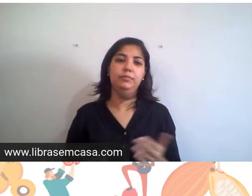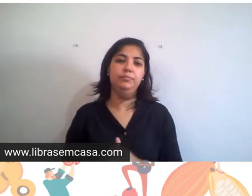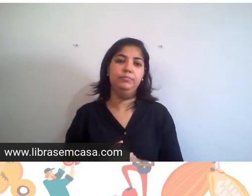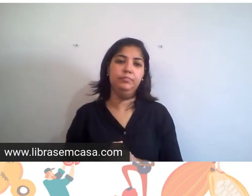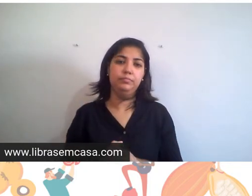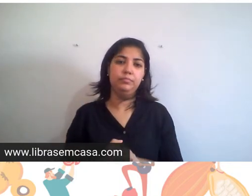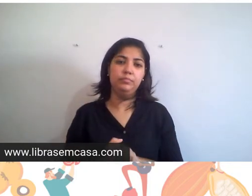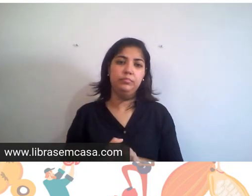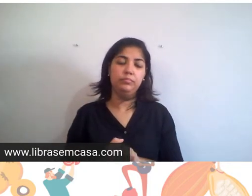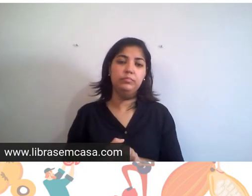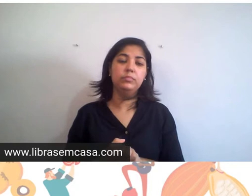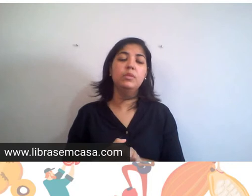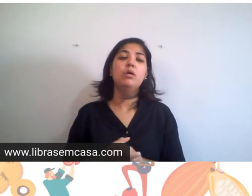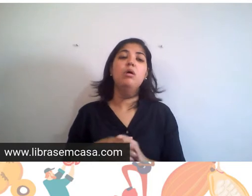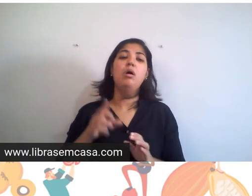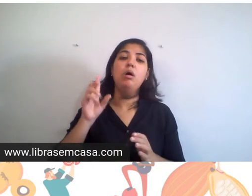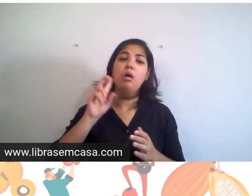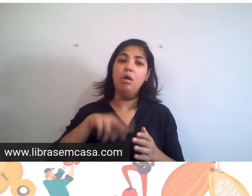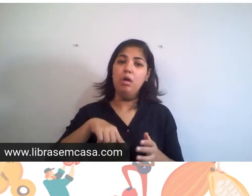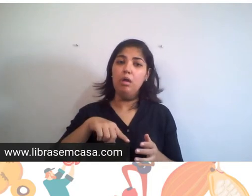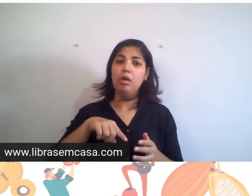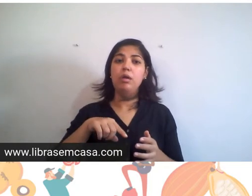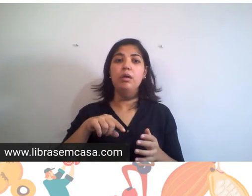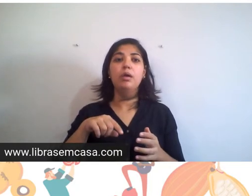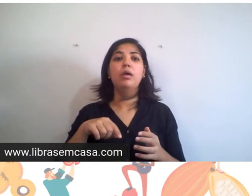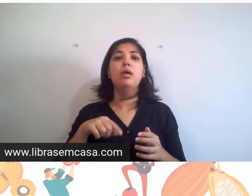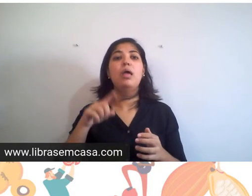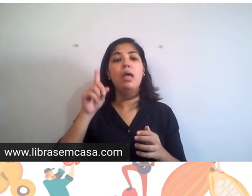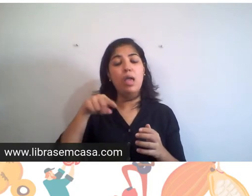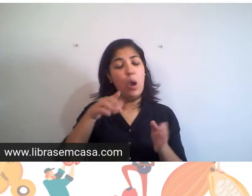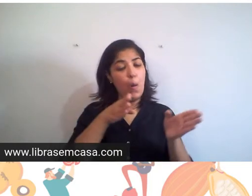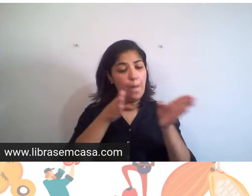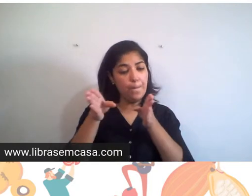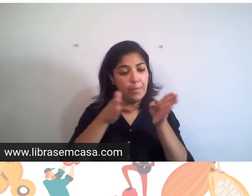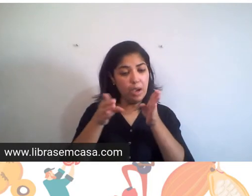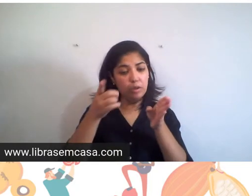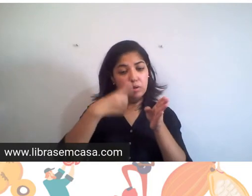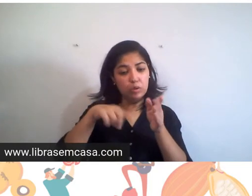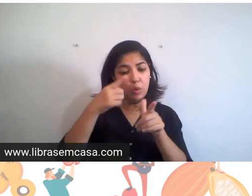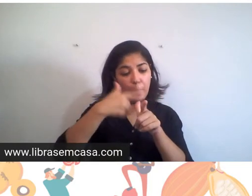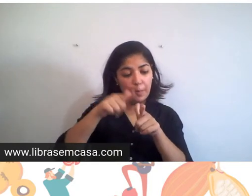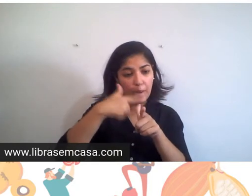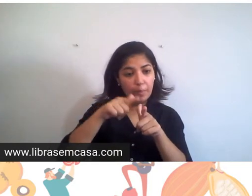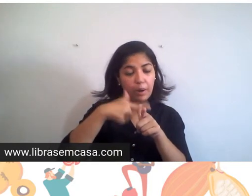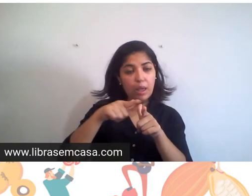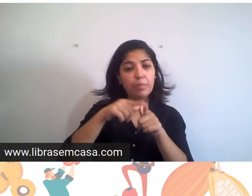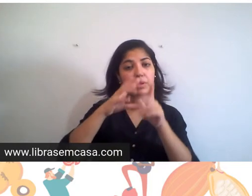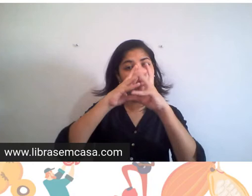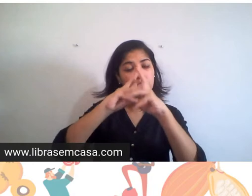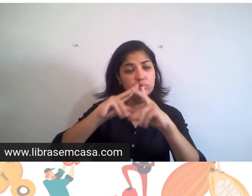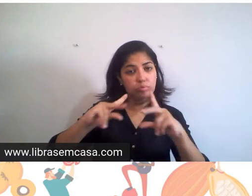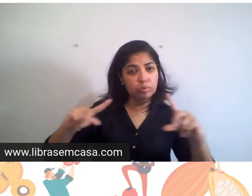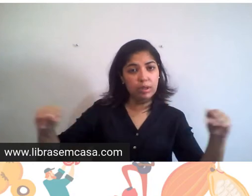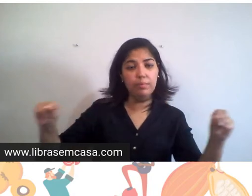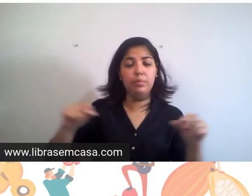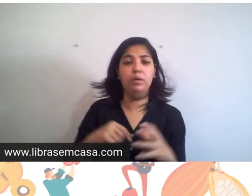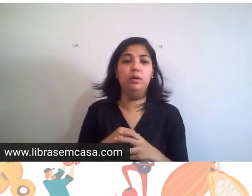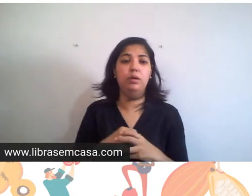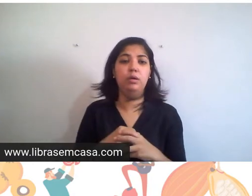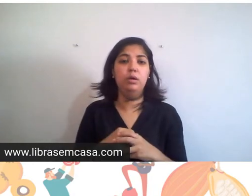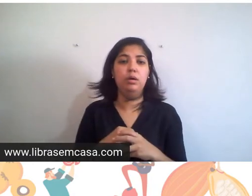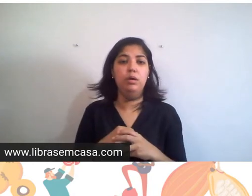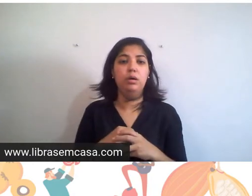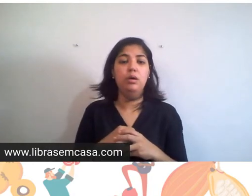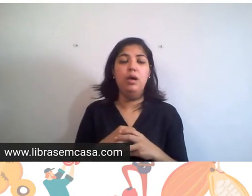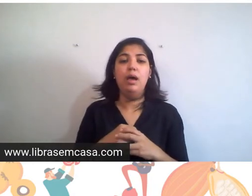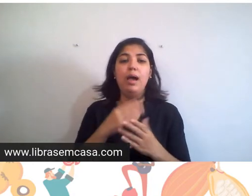apenas como meio, mas, e não como fim, para solucionar os problemas globais, né, que foram citados nesse diálogo. Se fazem urgentes